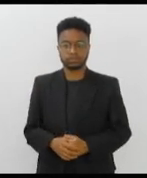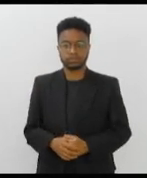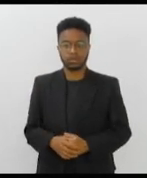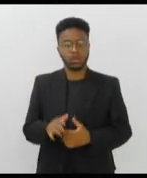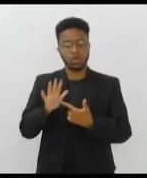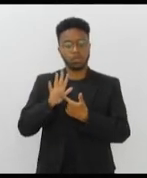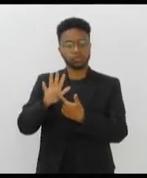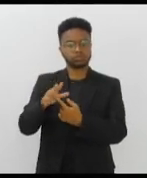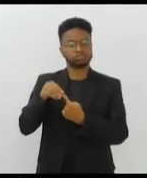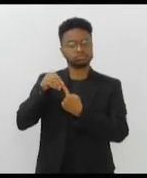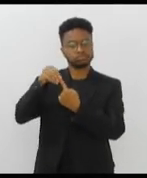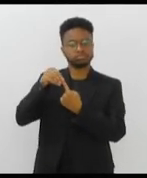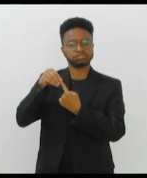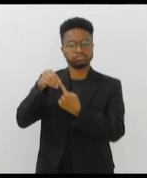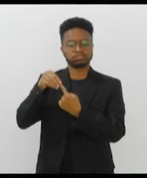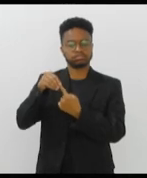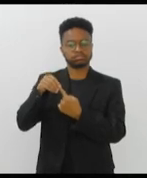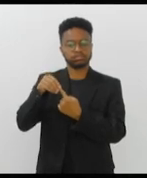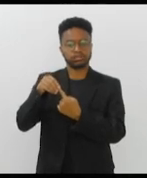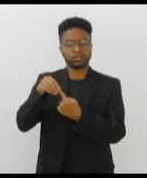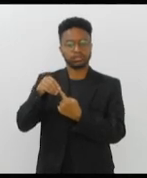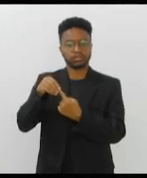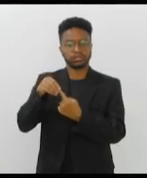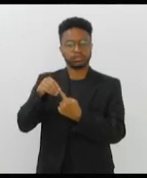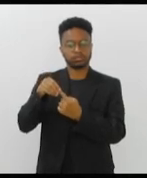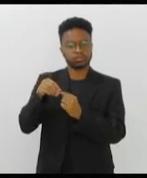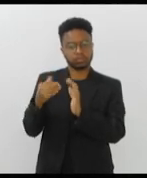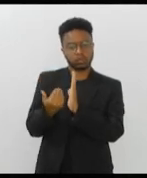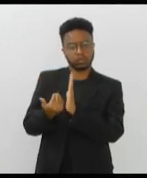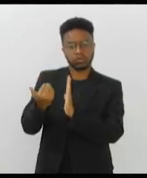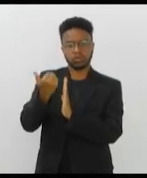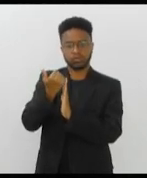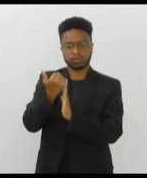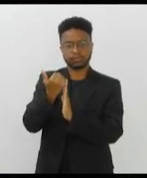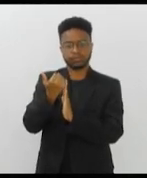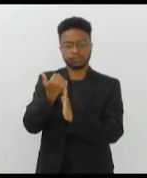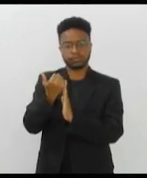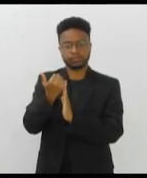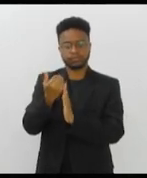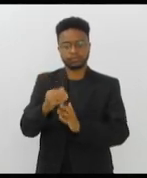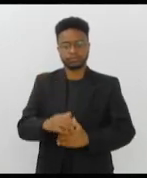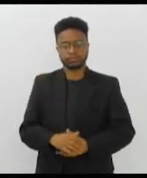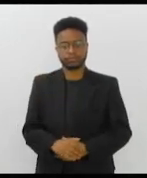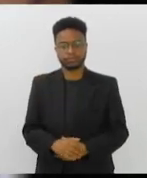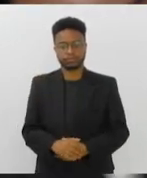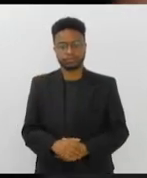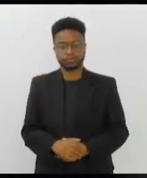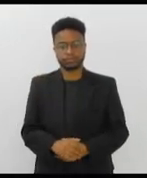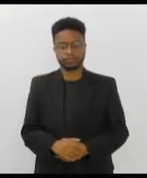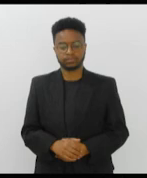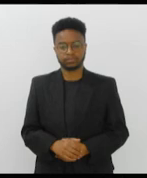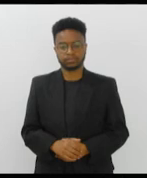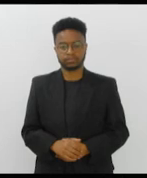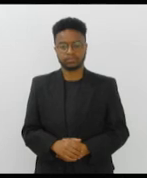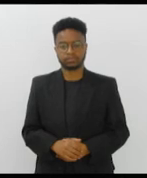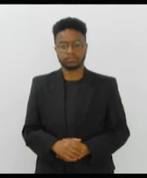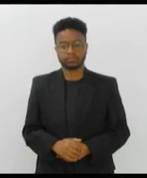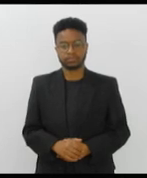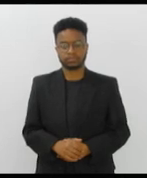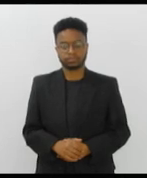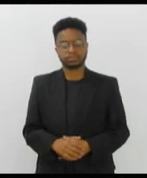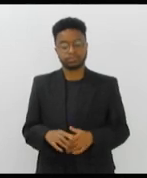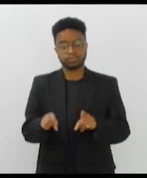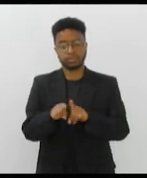se destacou de uma forma muito intensa e é